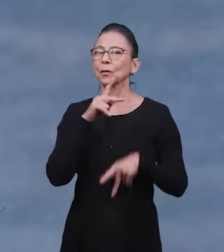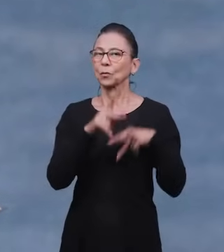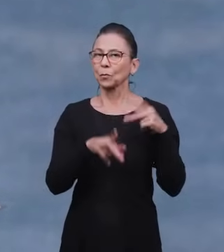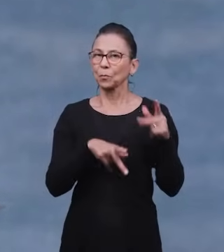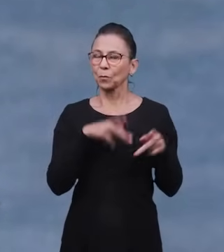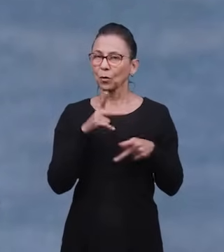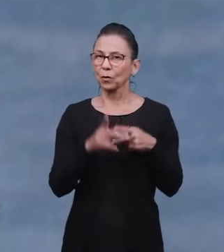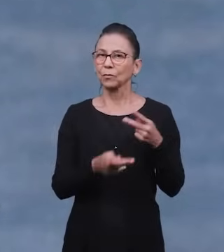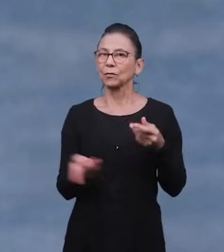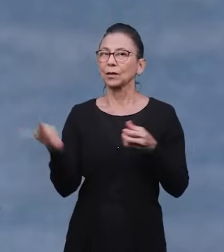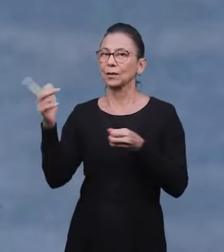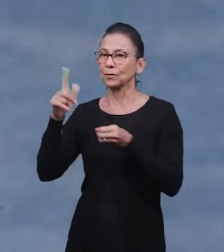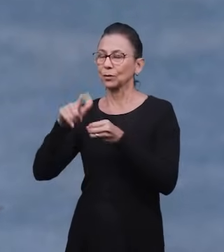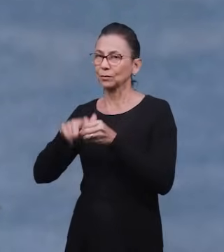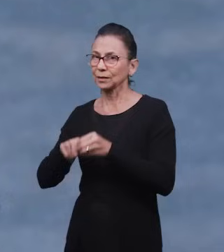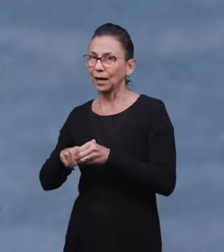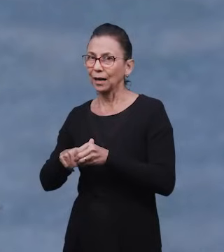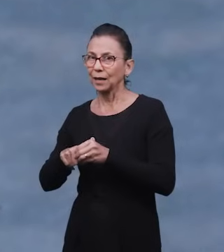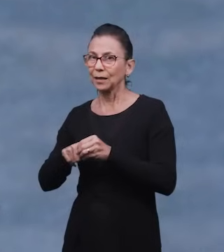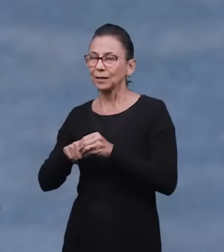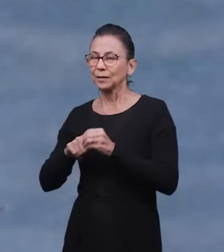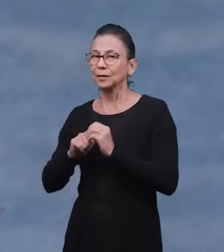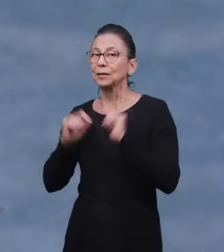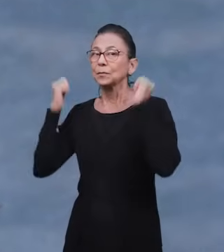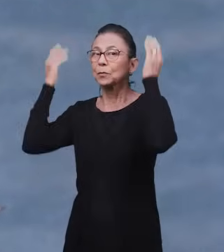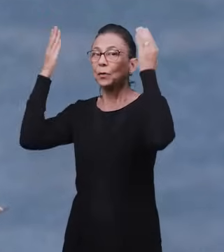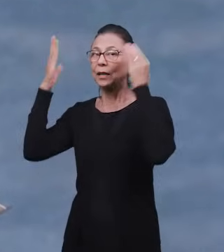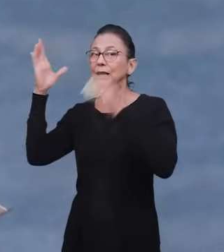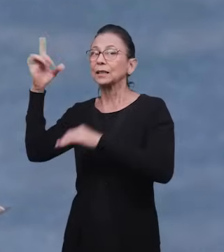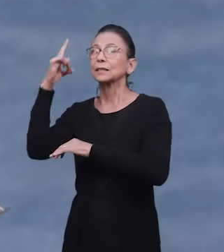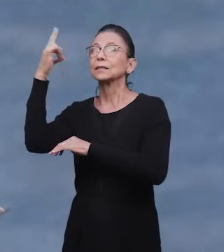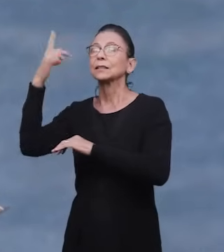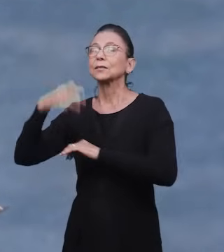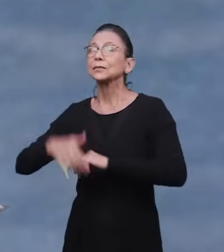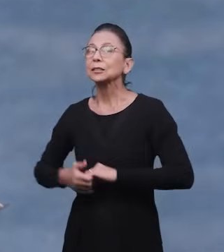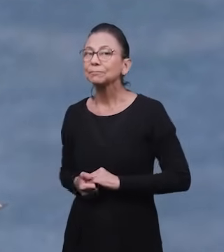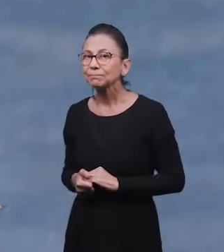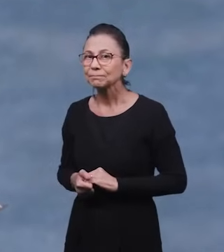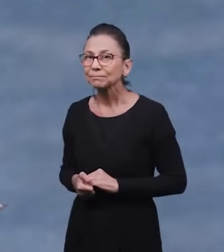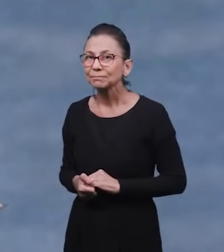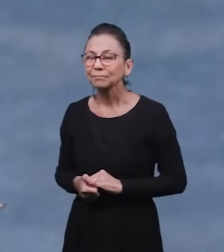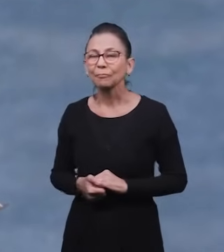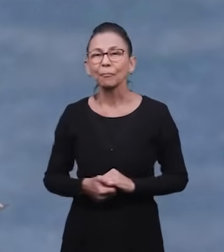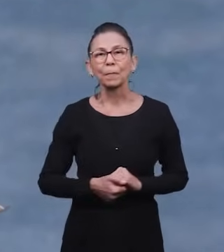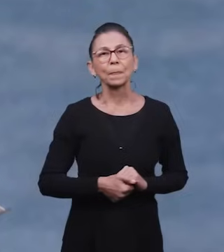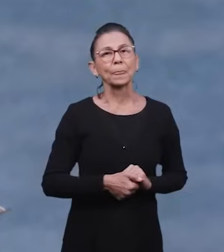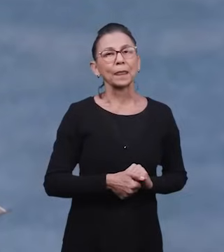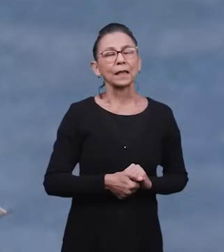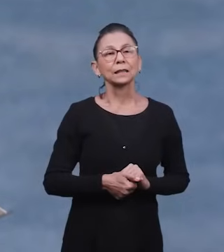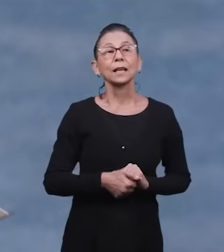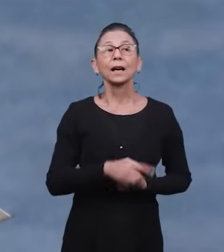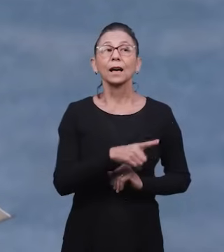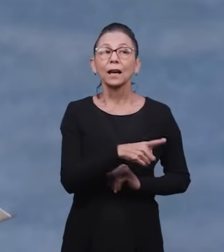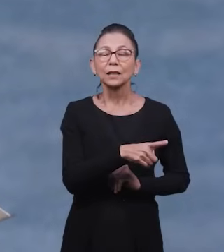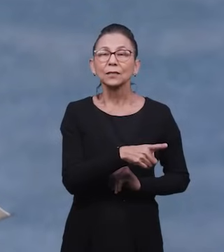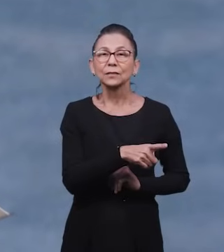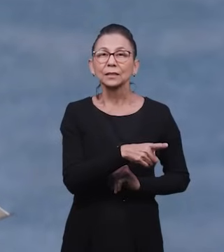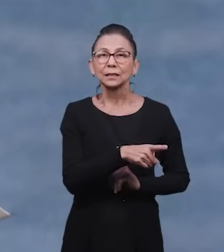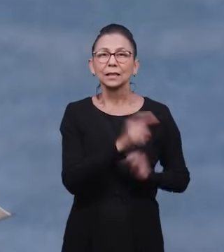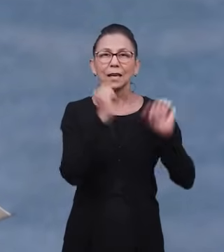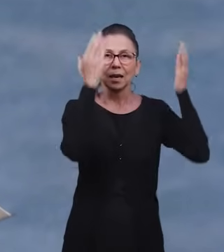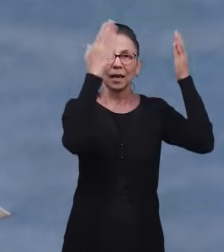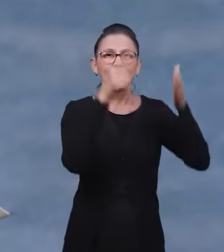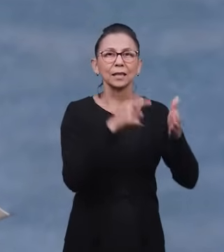para Davi, porque é a época da Páscoa, vai todo mundo lá, vai para Jerusalém, e como é que vai ficar? Eu vou perder o reino. O que ele fez? Ele fez 2 bezerros de